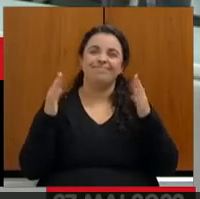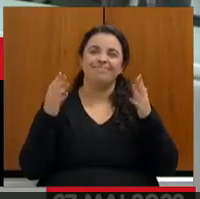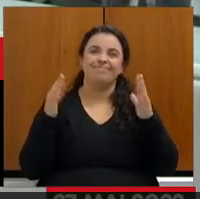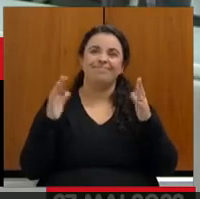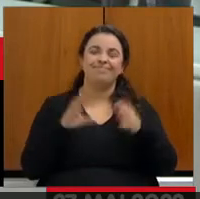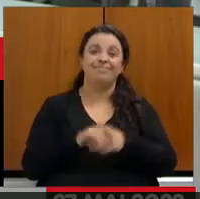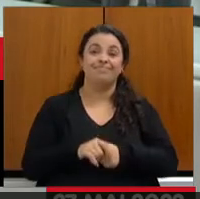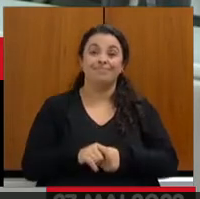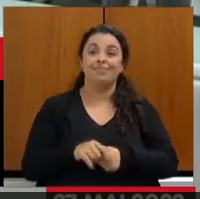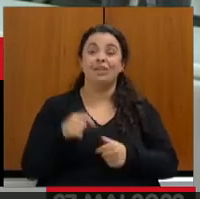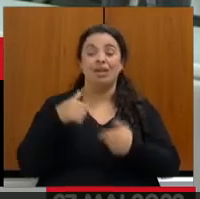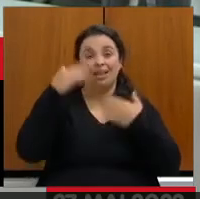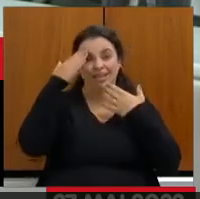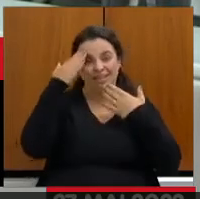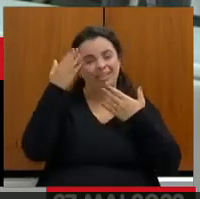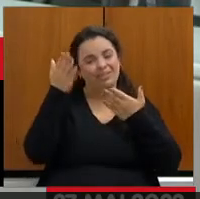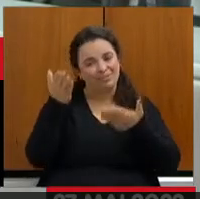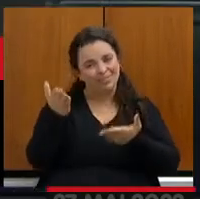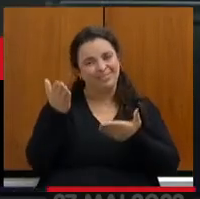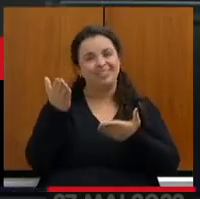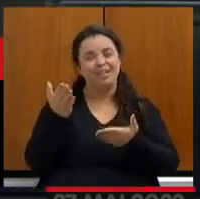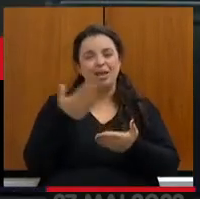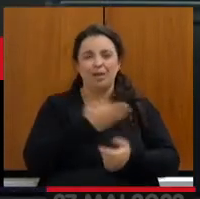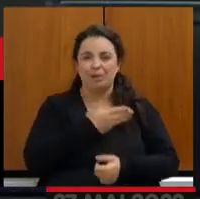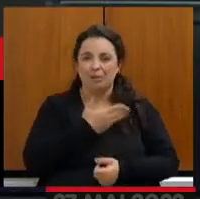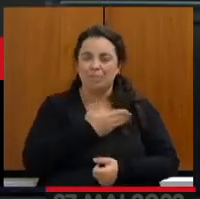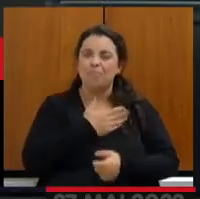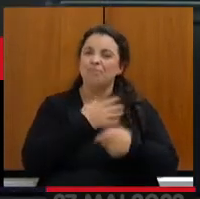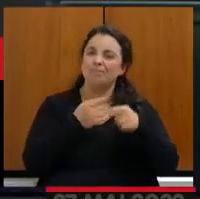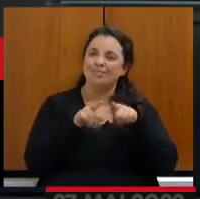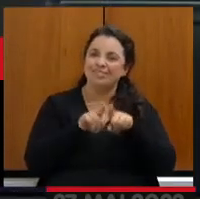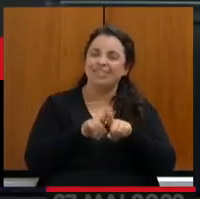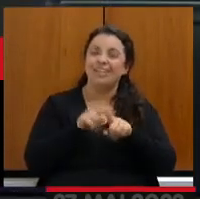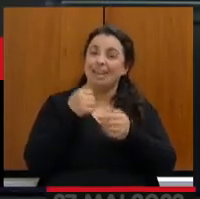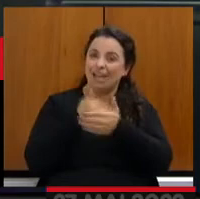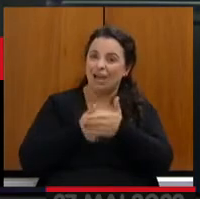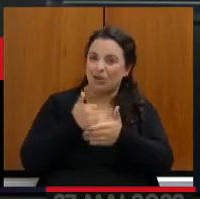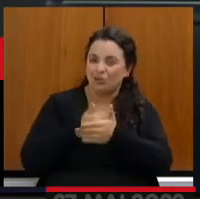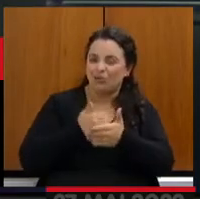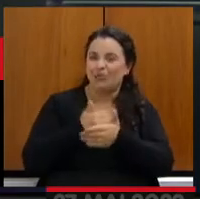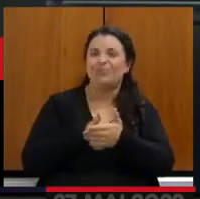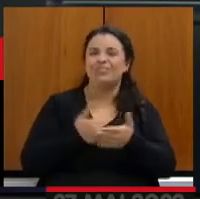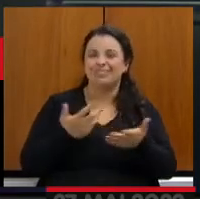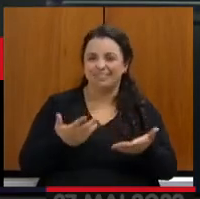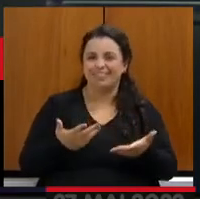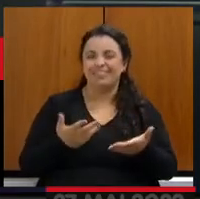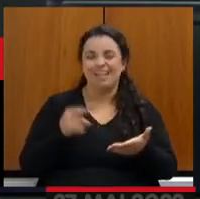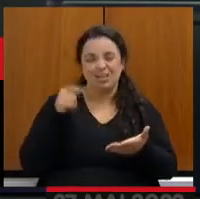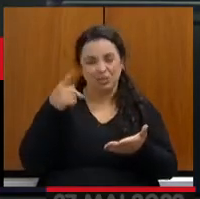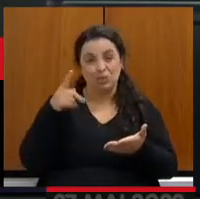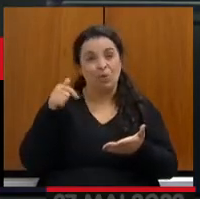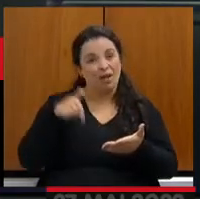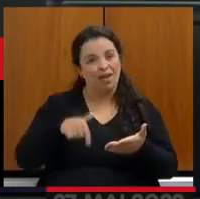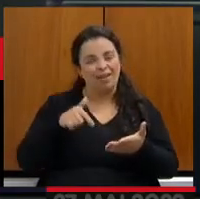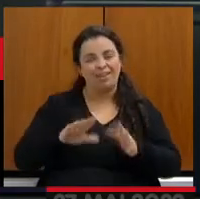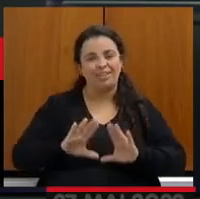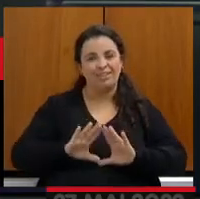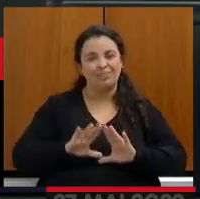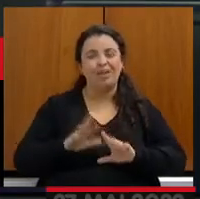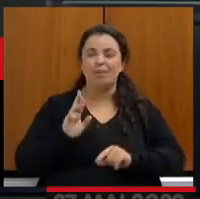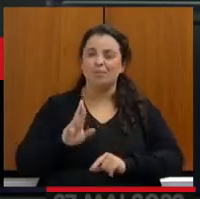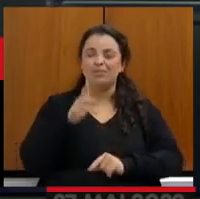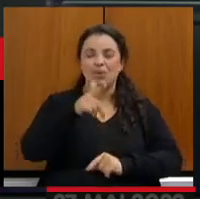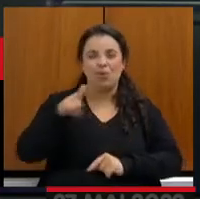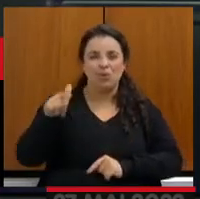e nós agradecemos André eu companheirismo a parceria EA luta né sua aqui na casa e representando também